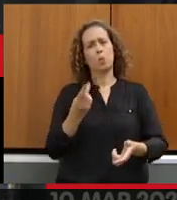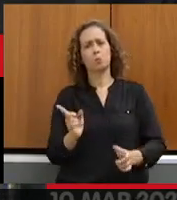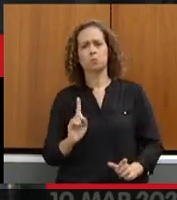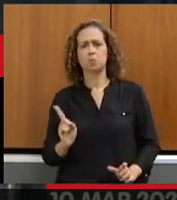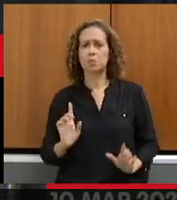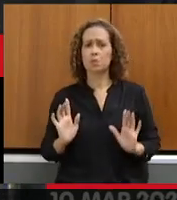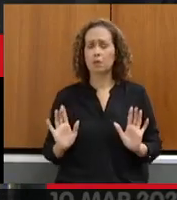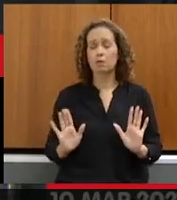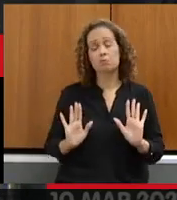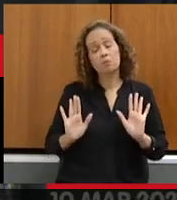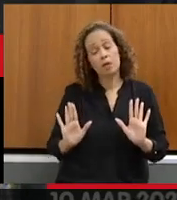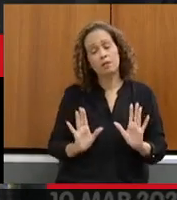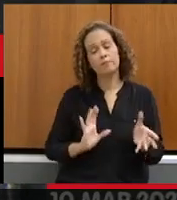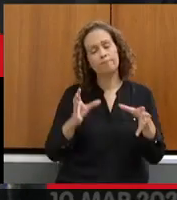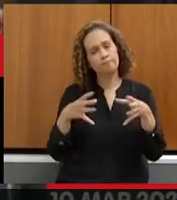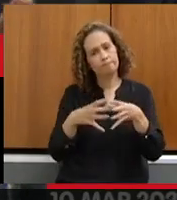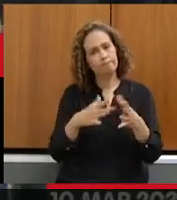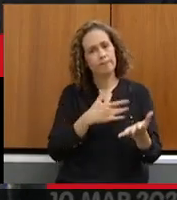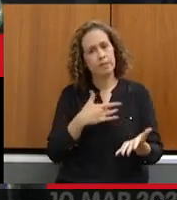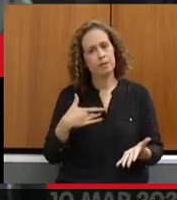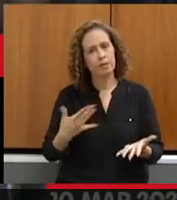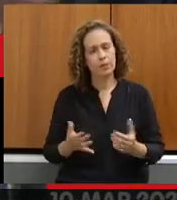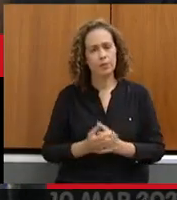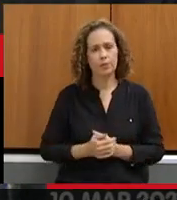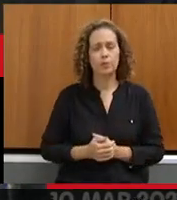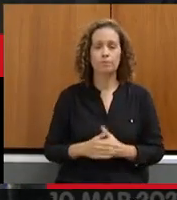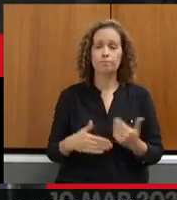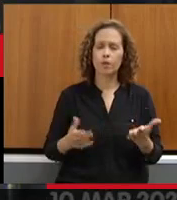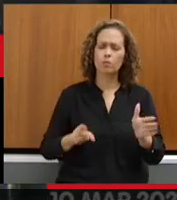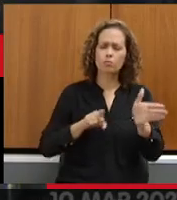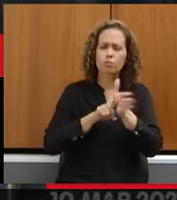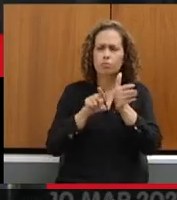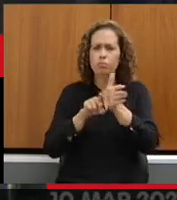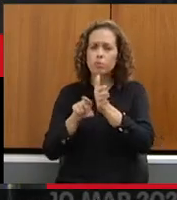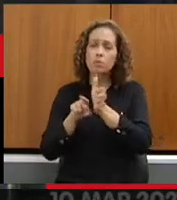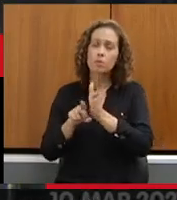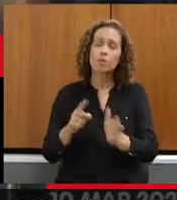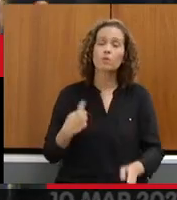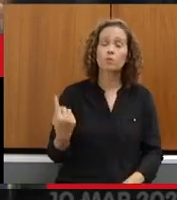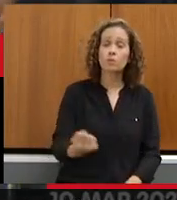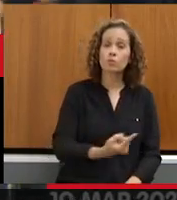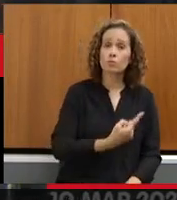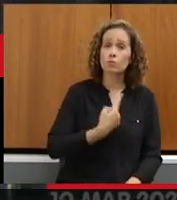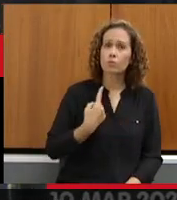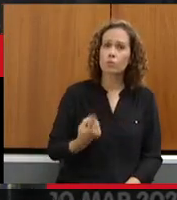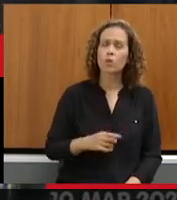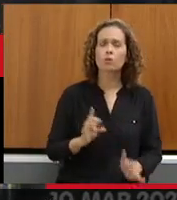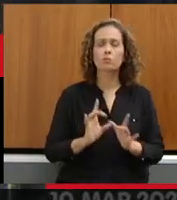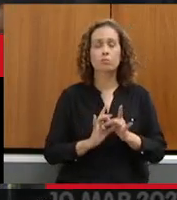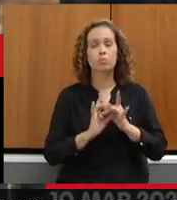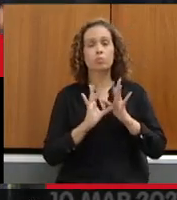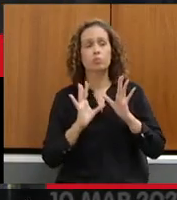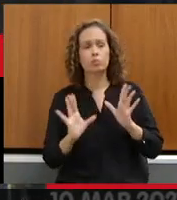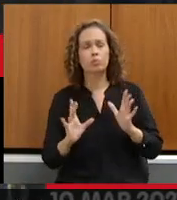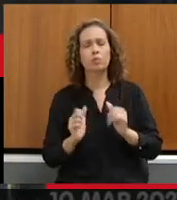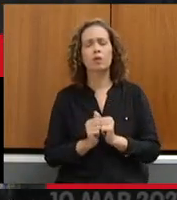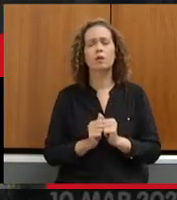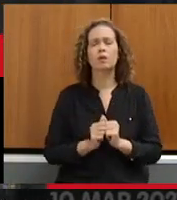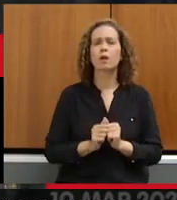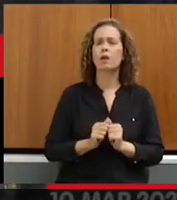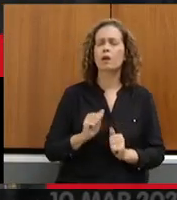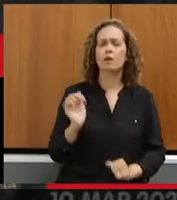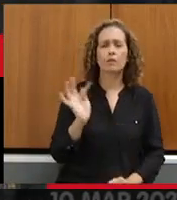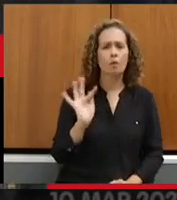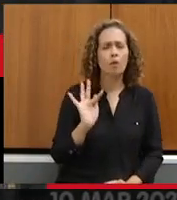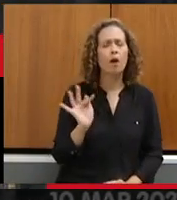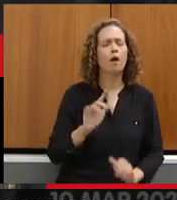isso eu acho muito interessante baseado nesse questionamento nós fizemos a deliberação serviços e isso é formal esse